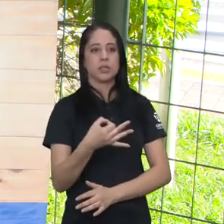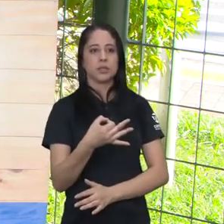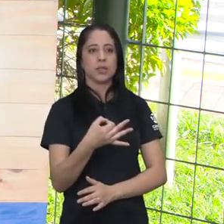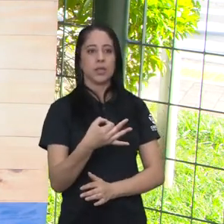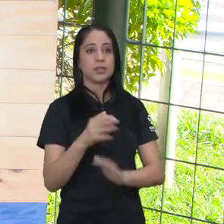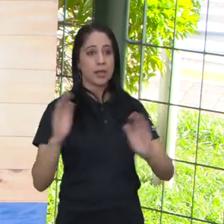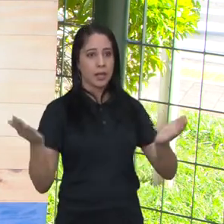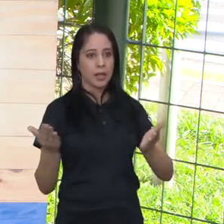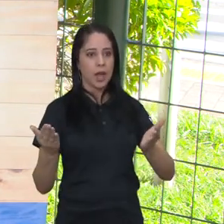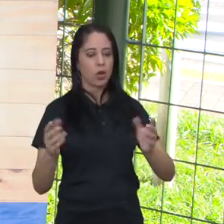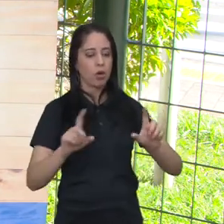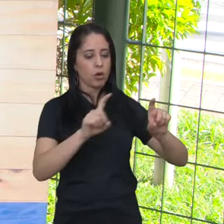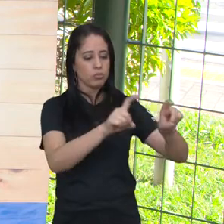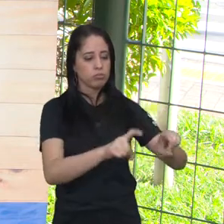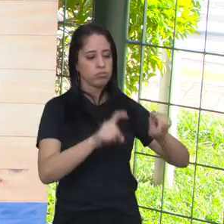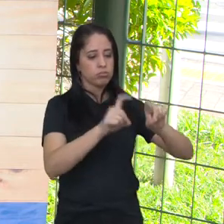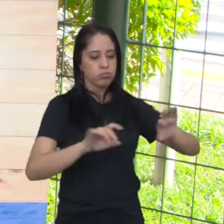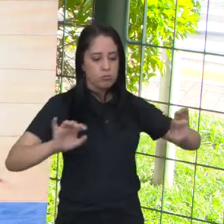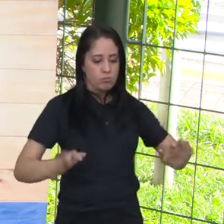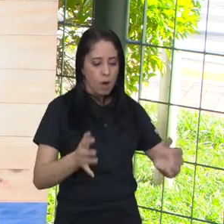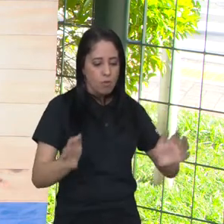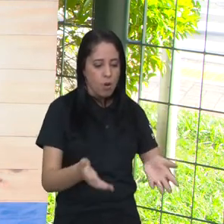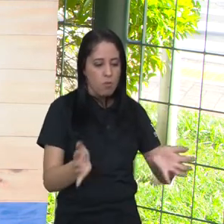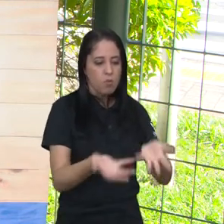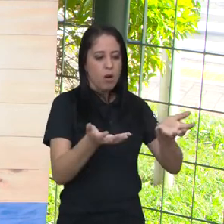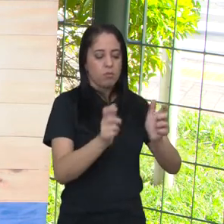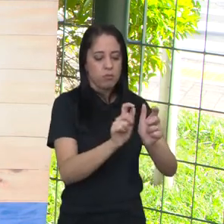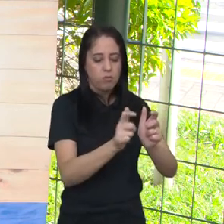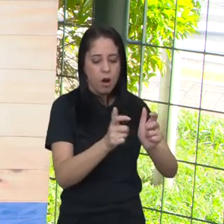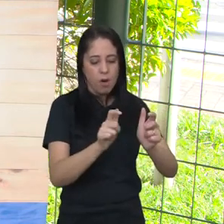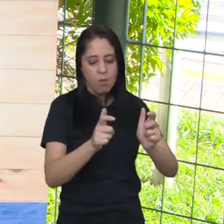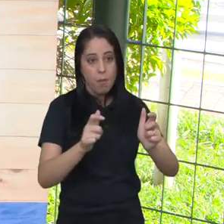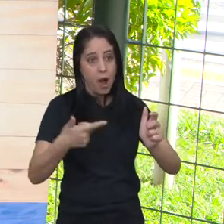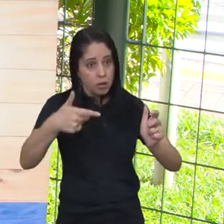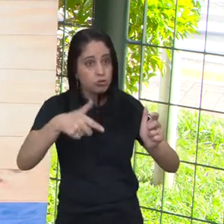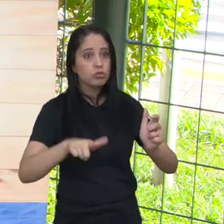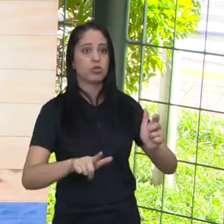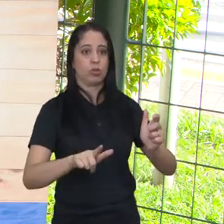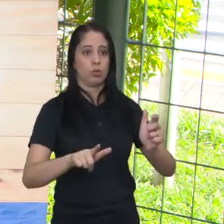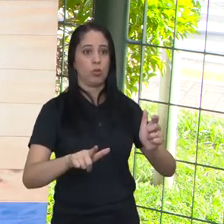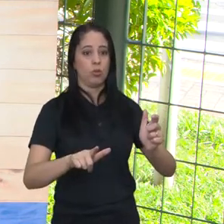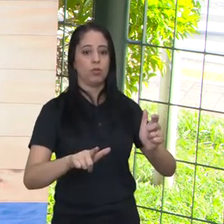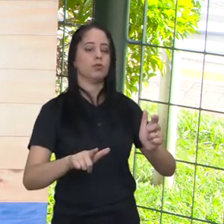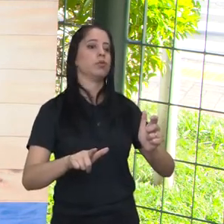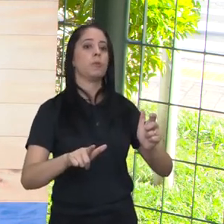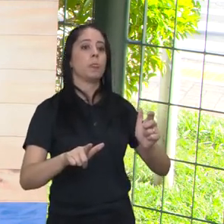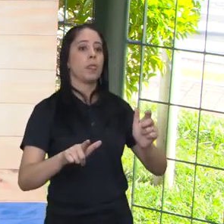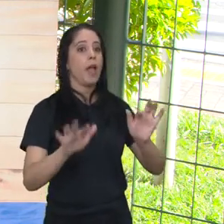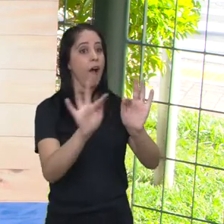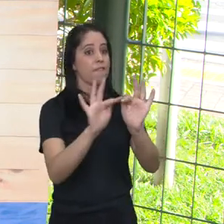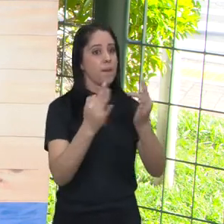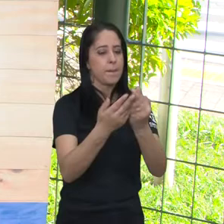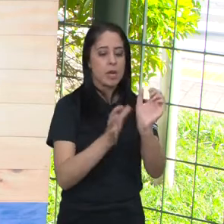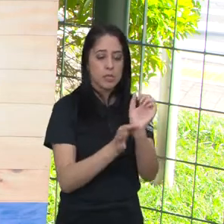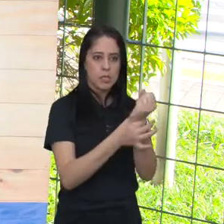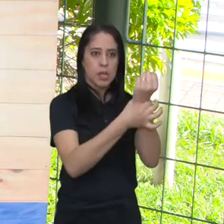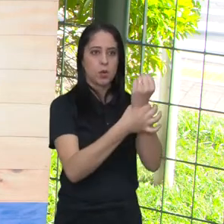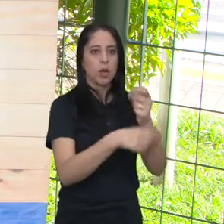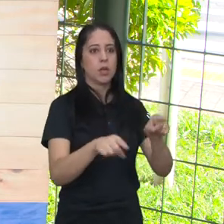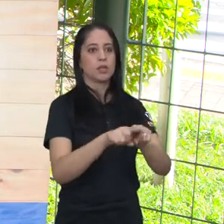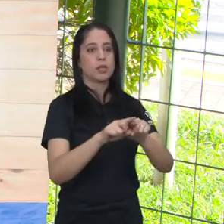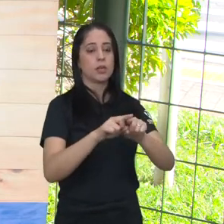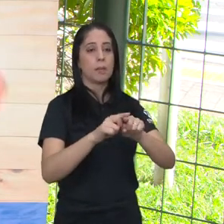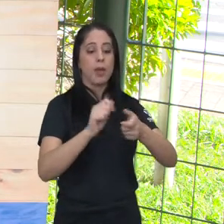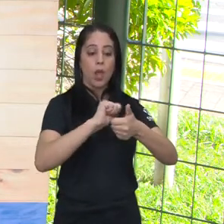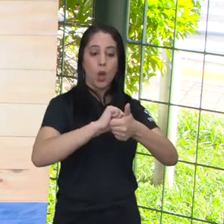novamente para o campo desenvolvendo políticas públicas ajudando o produtor rural deixando com que as famílias tenham segurança e